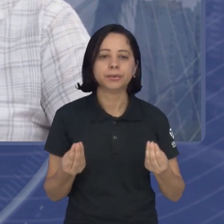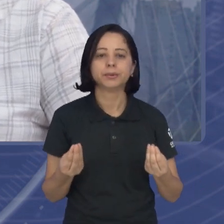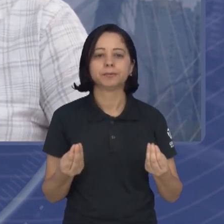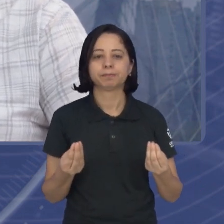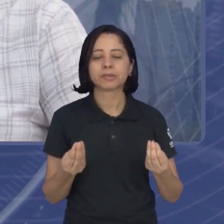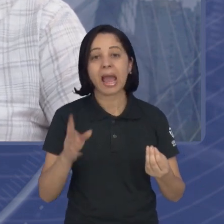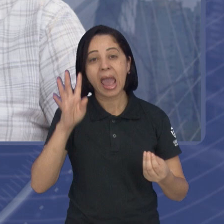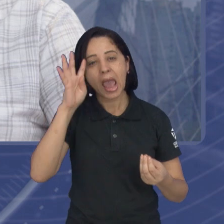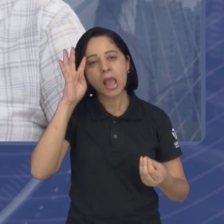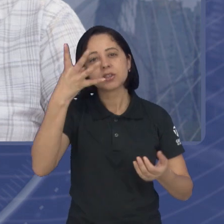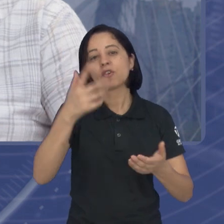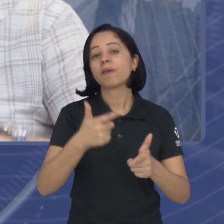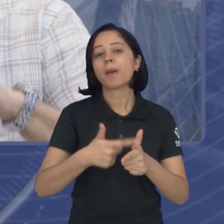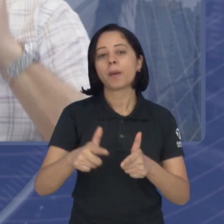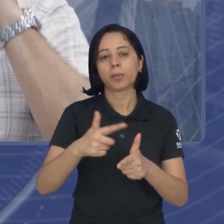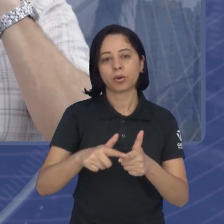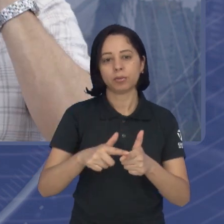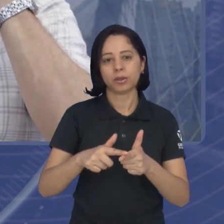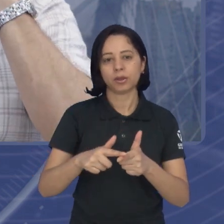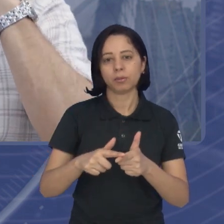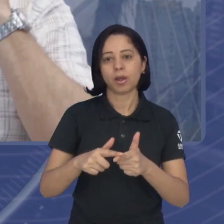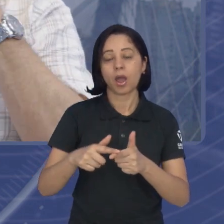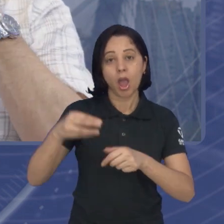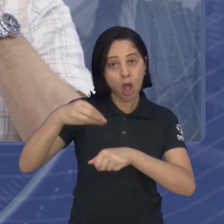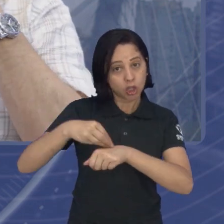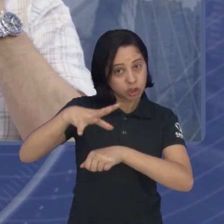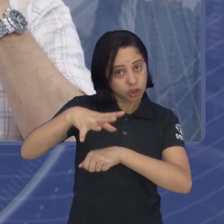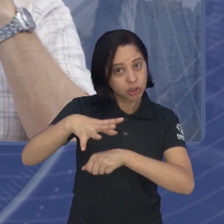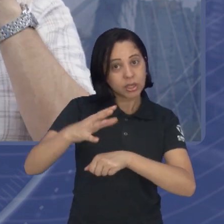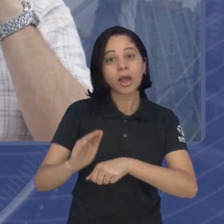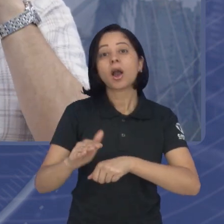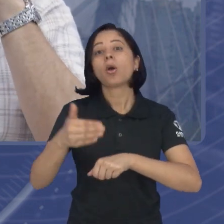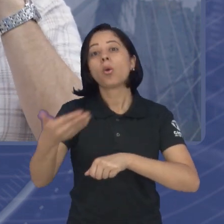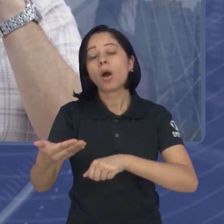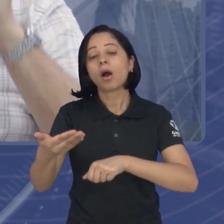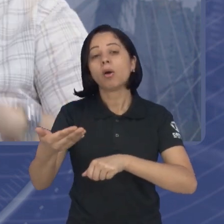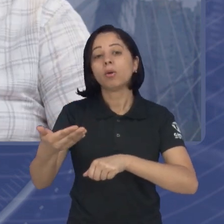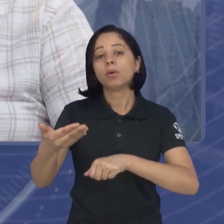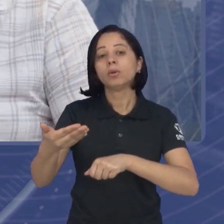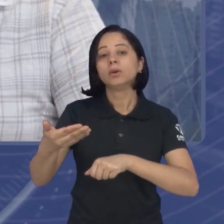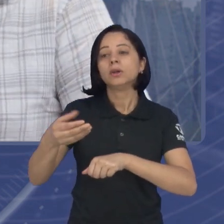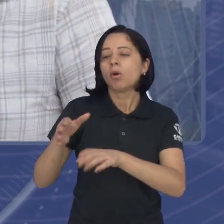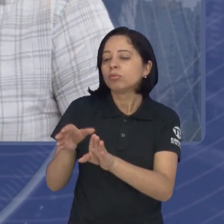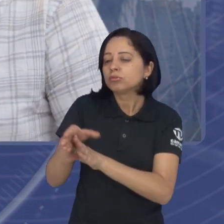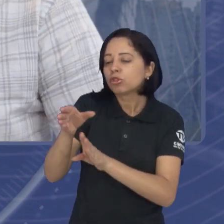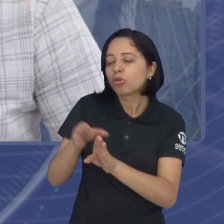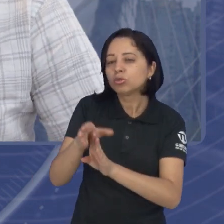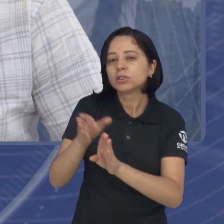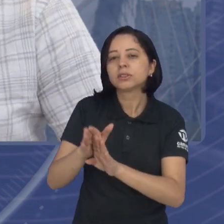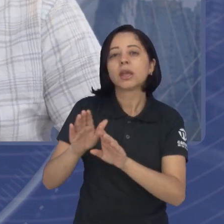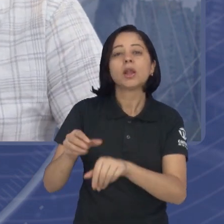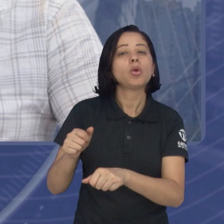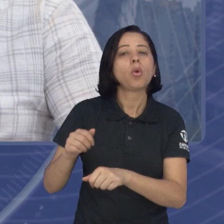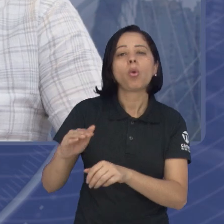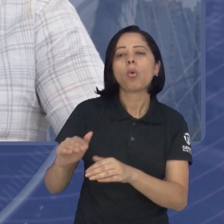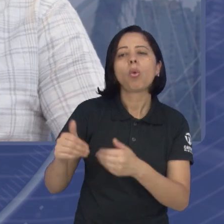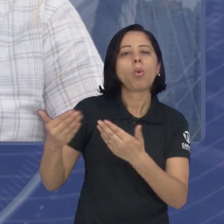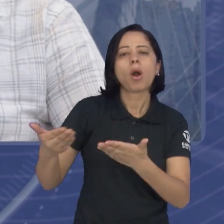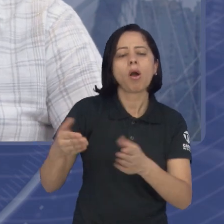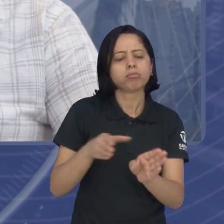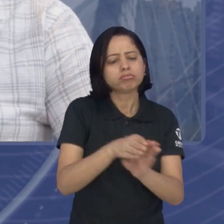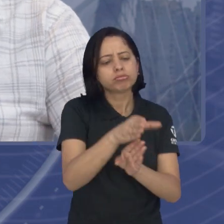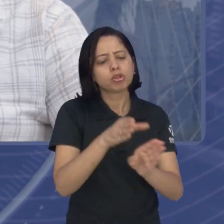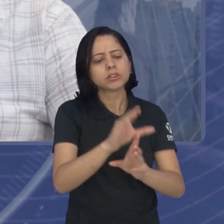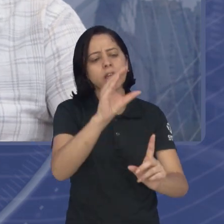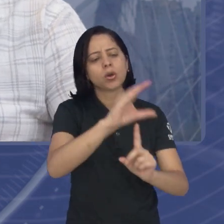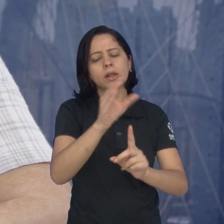isso? Qual que é o aviso, né, de vocês para lojistas? O que vocês também falam para os clientes nesse